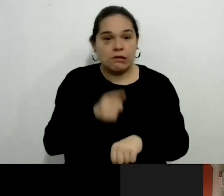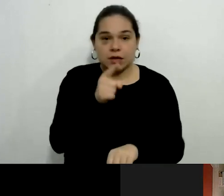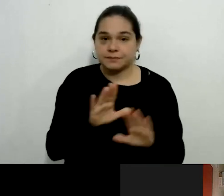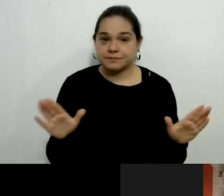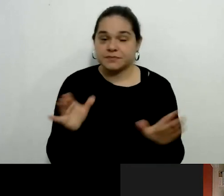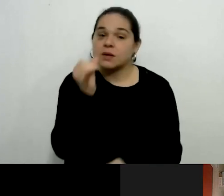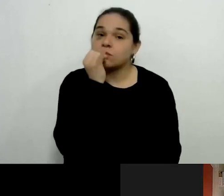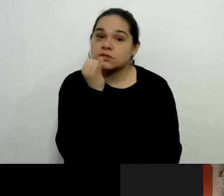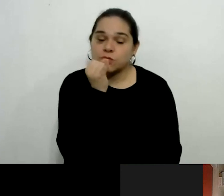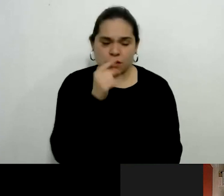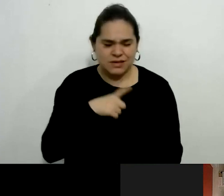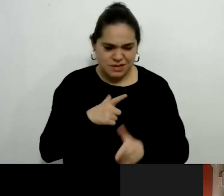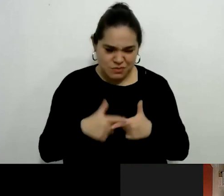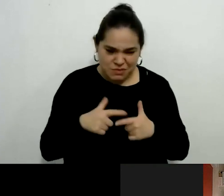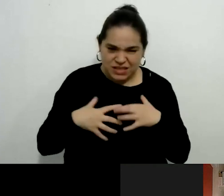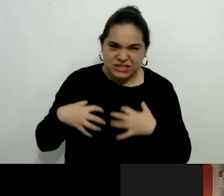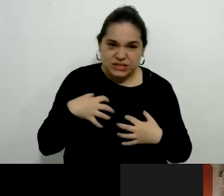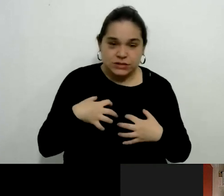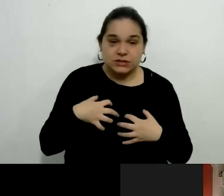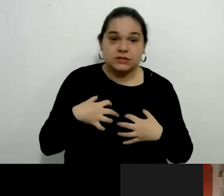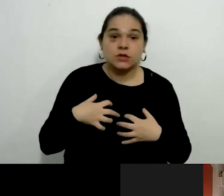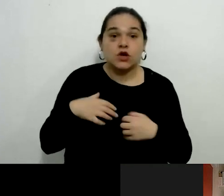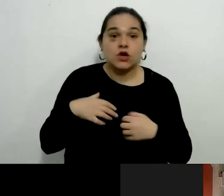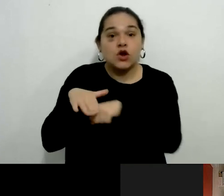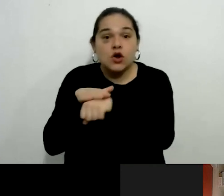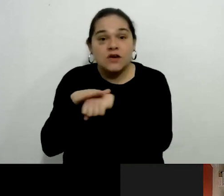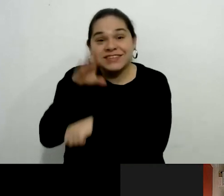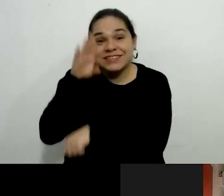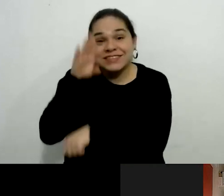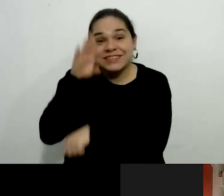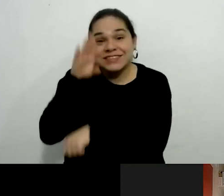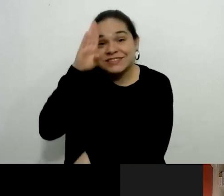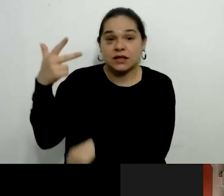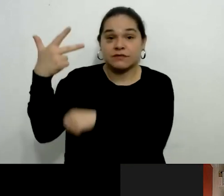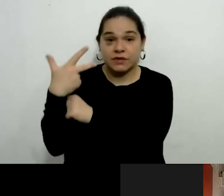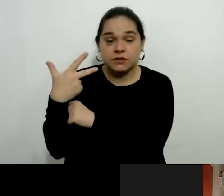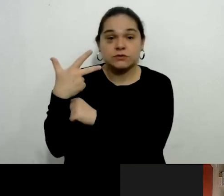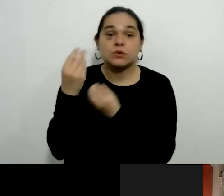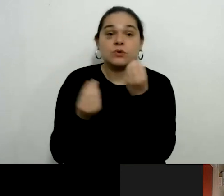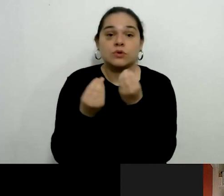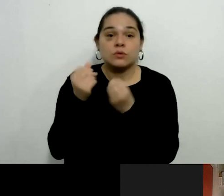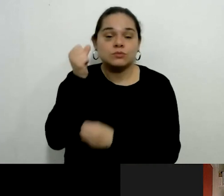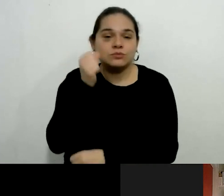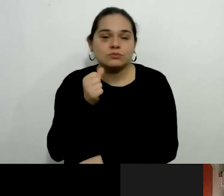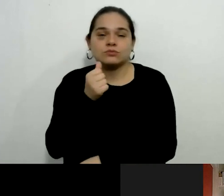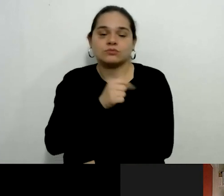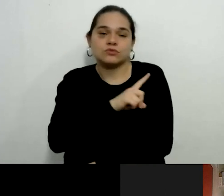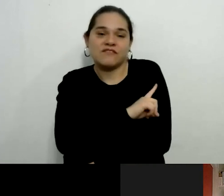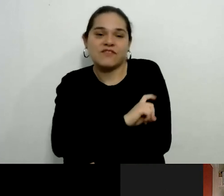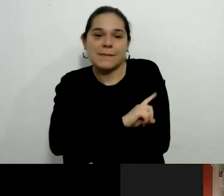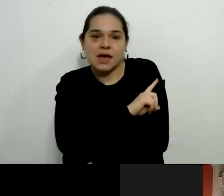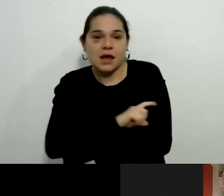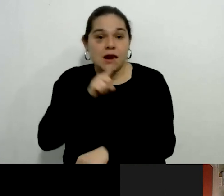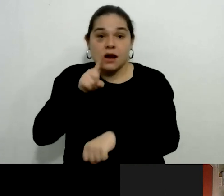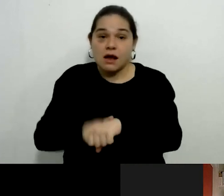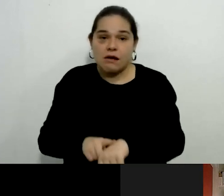você liga e já fala direto por vídeo com uma enfermeira na mesma hora. Você não precisa agendar e nem marcar. E